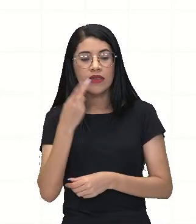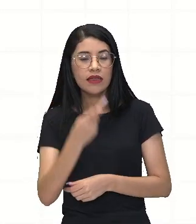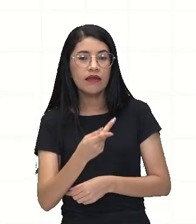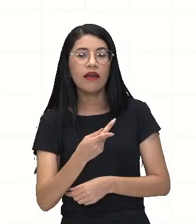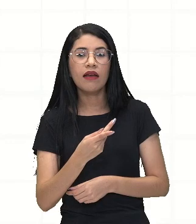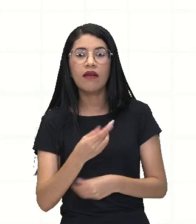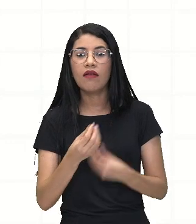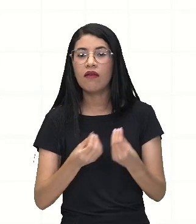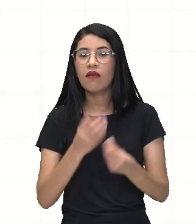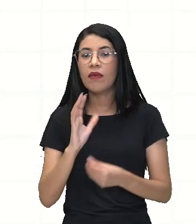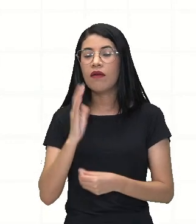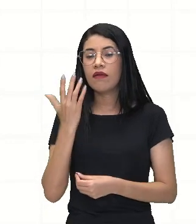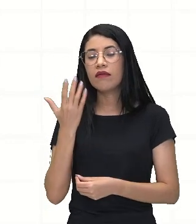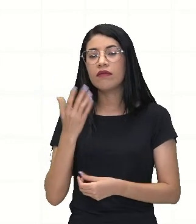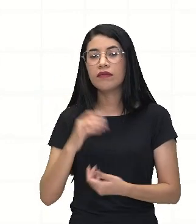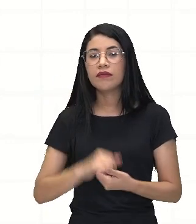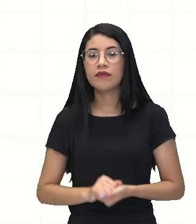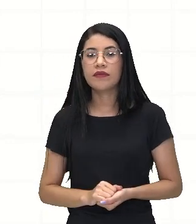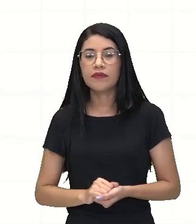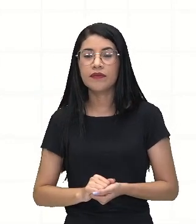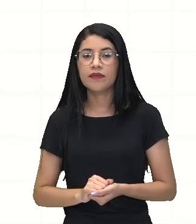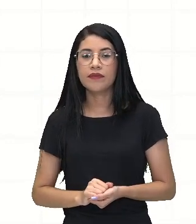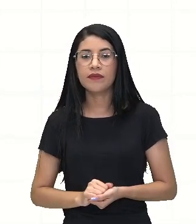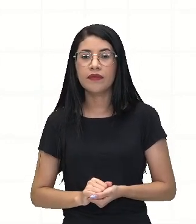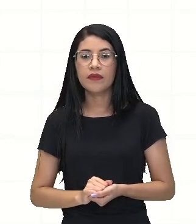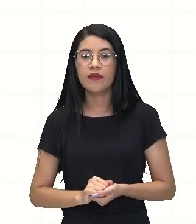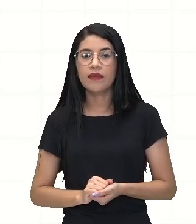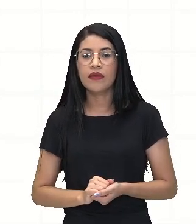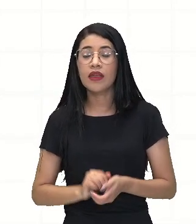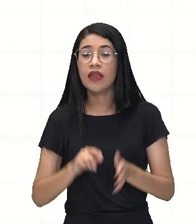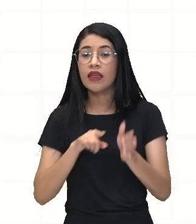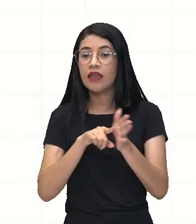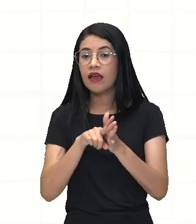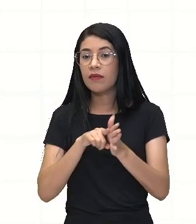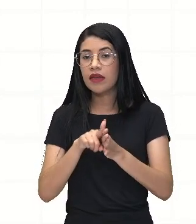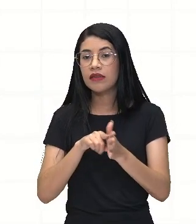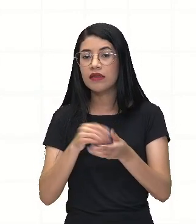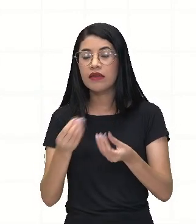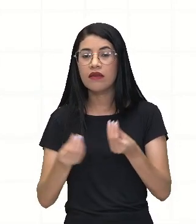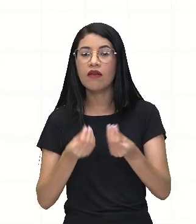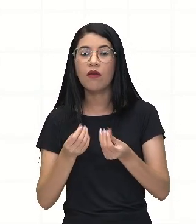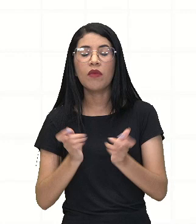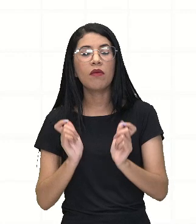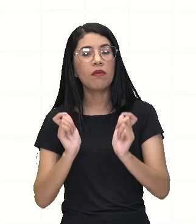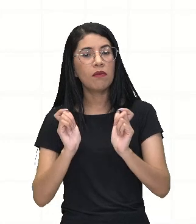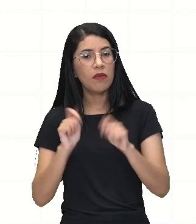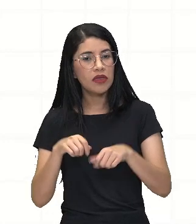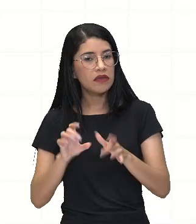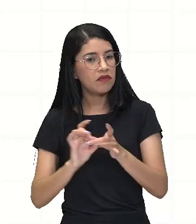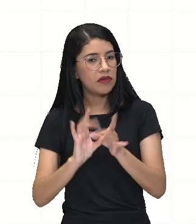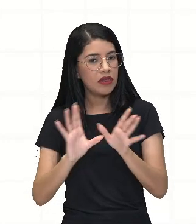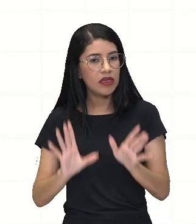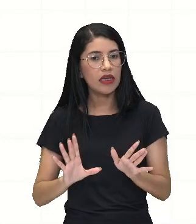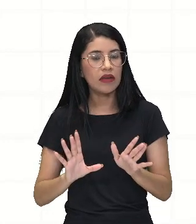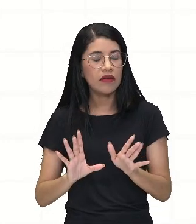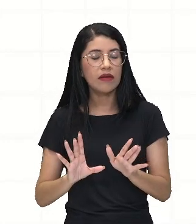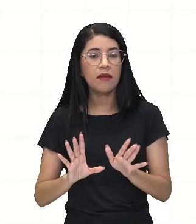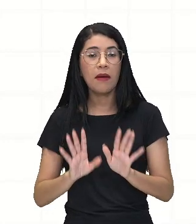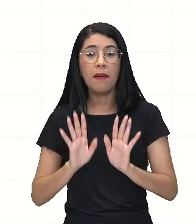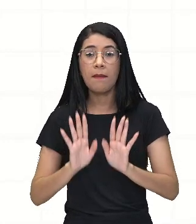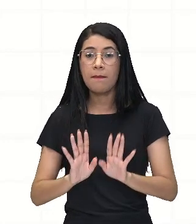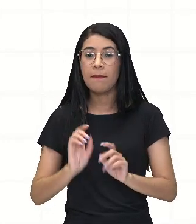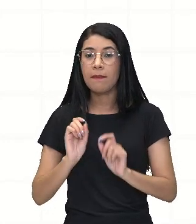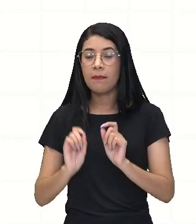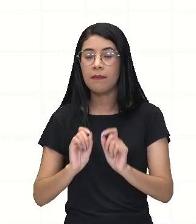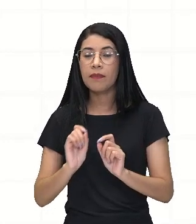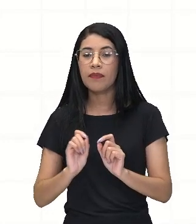nessas unidades de conservação. Em relação à pesquisa, ela é permitida nessas unidades, porém, né,